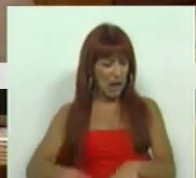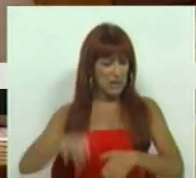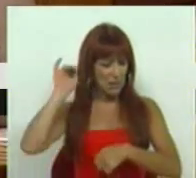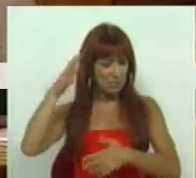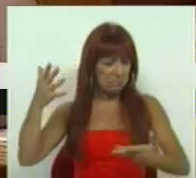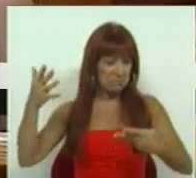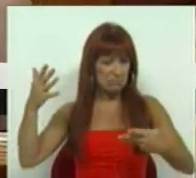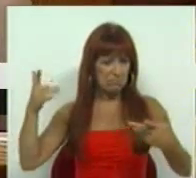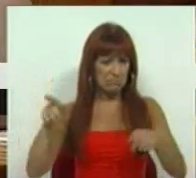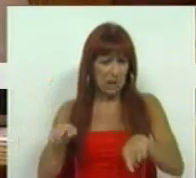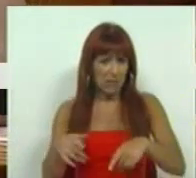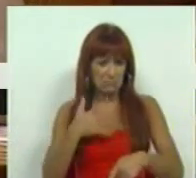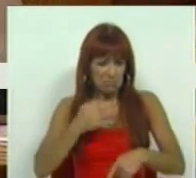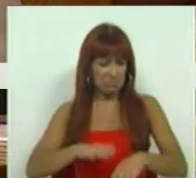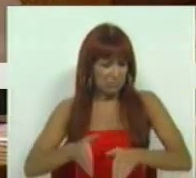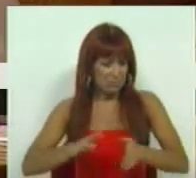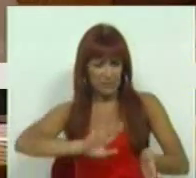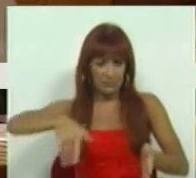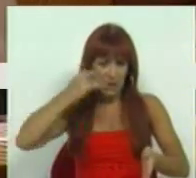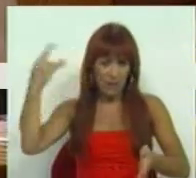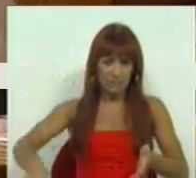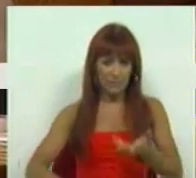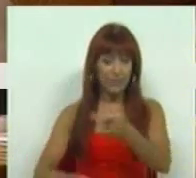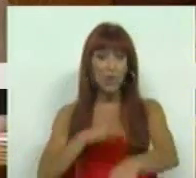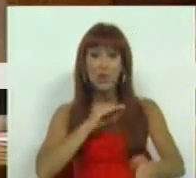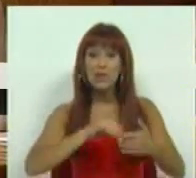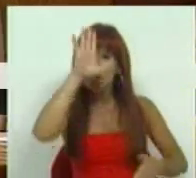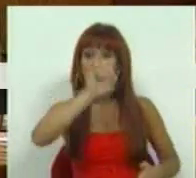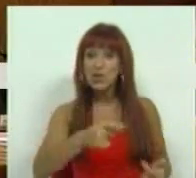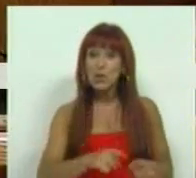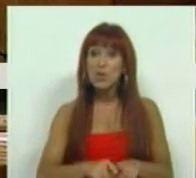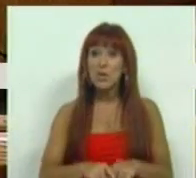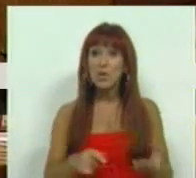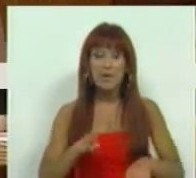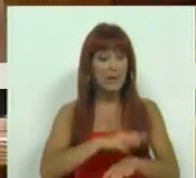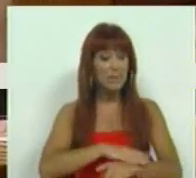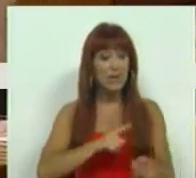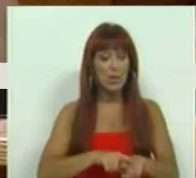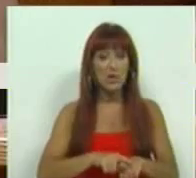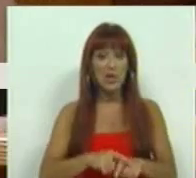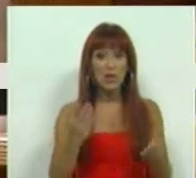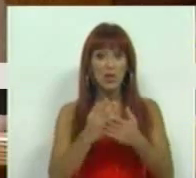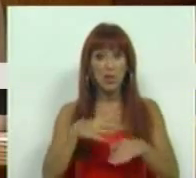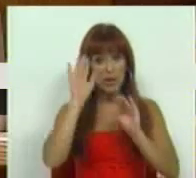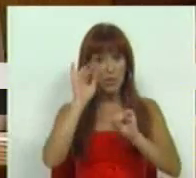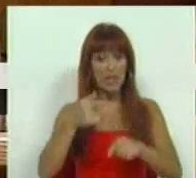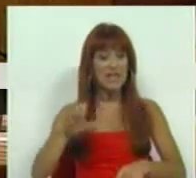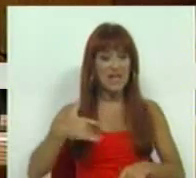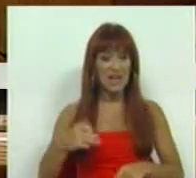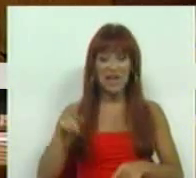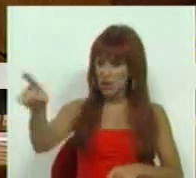da República é absolutamente inútil. E então, o Sr. Secretário de Estado do Ensino e da Administração Escolar, indicado pelo